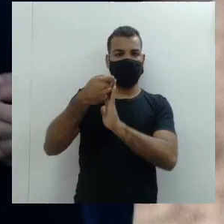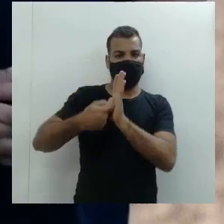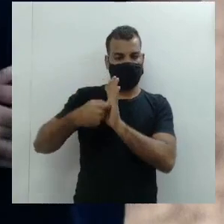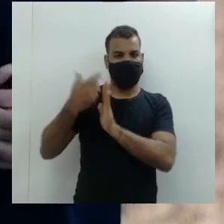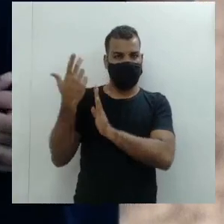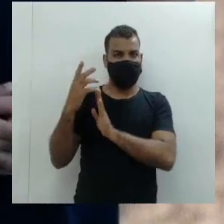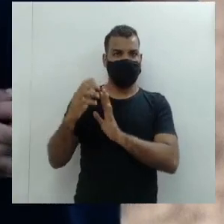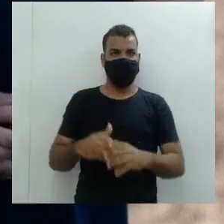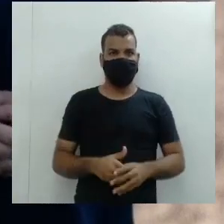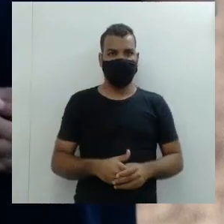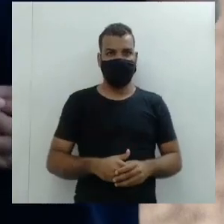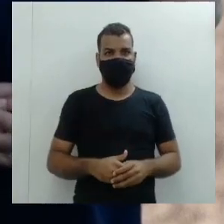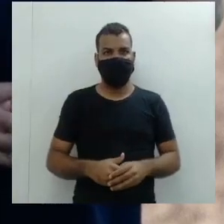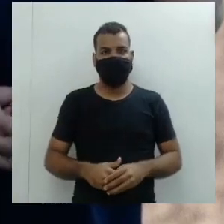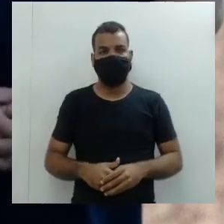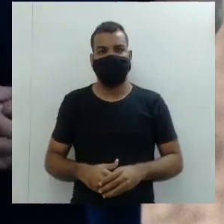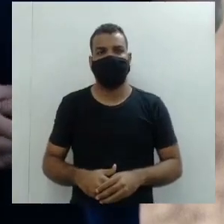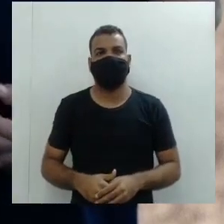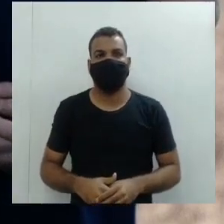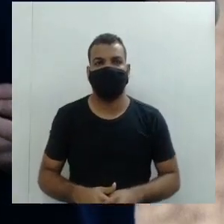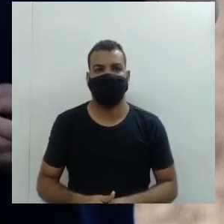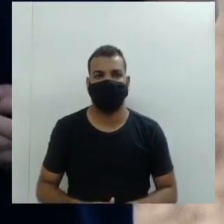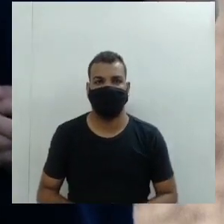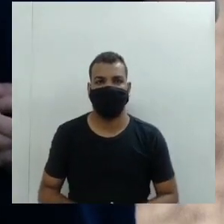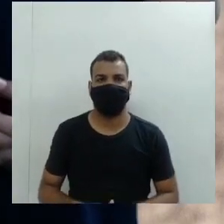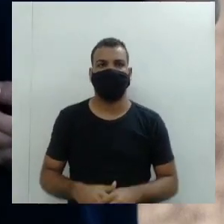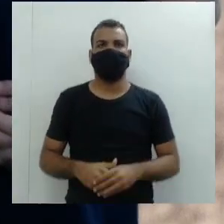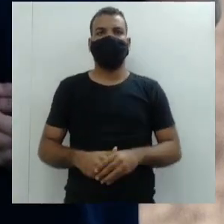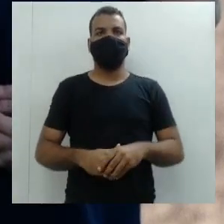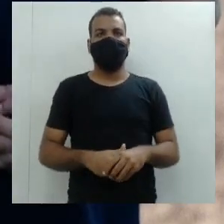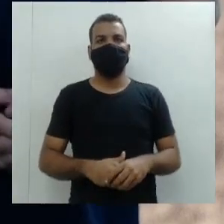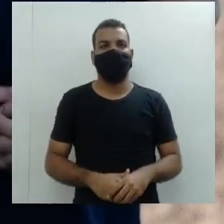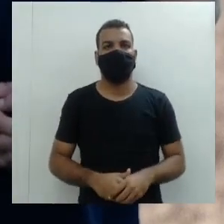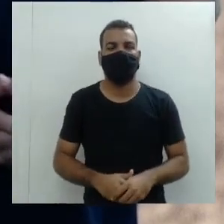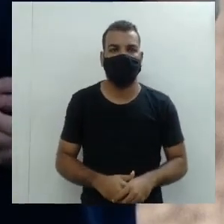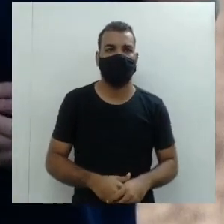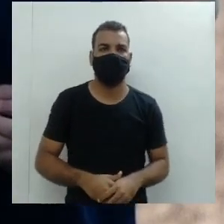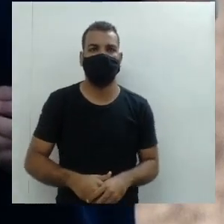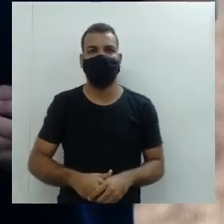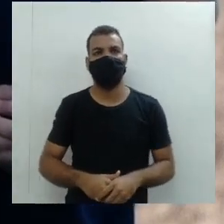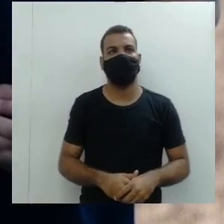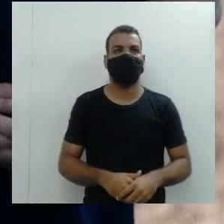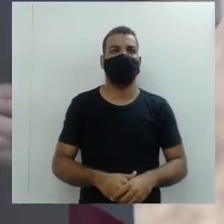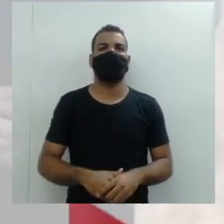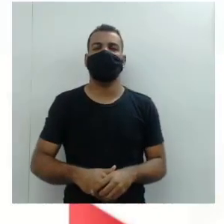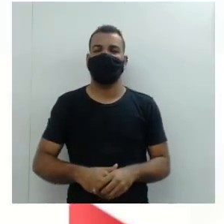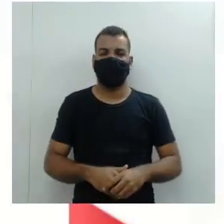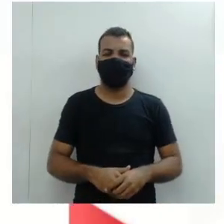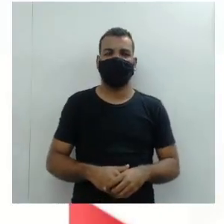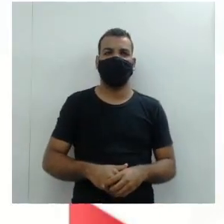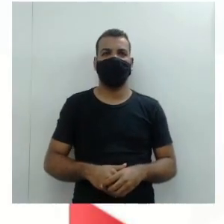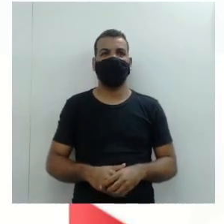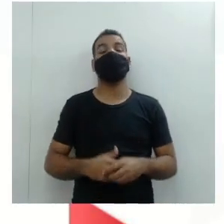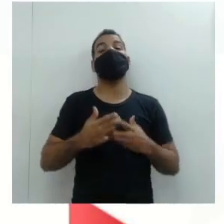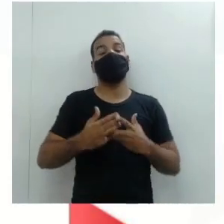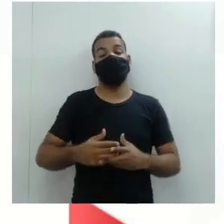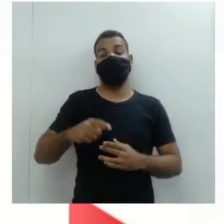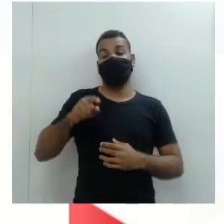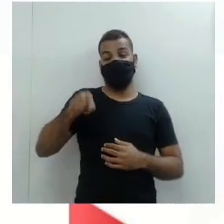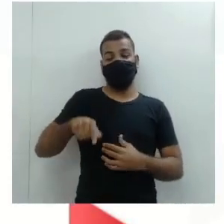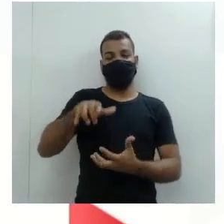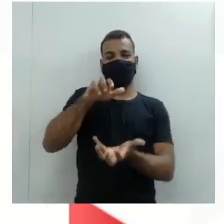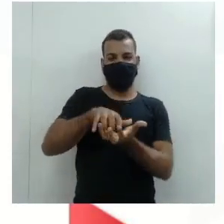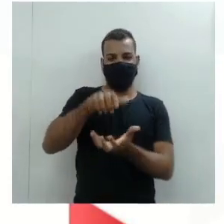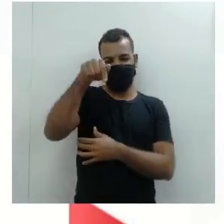Associados. Nós temos aqui alguns pontos, né? O crítico fala, né, de seus conterrâneos. Lembrar que aqui os nomes